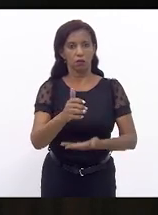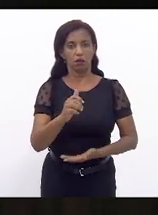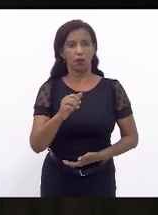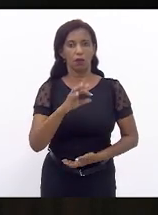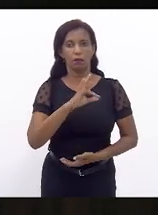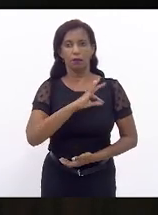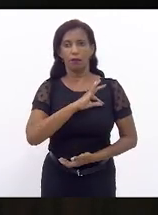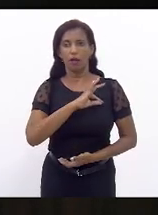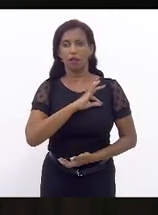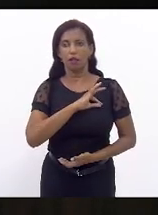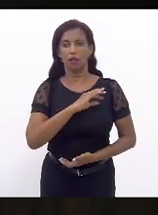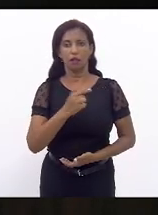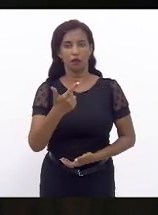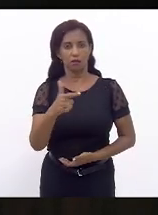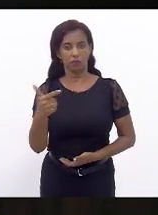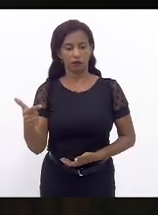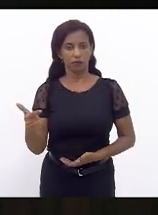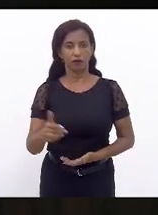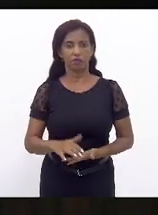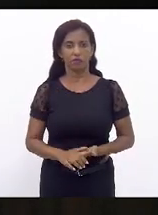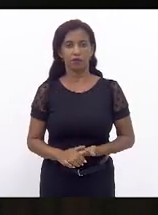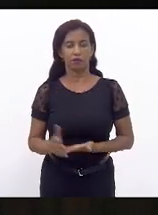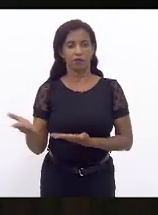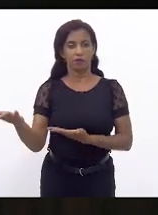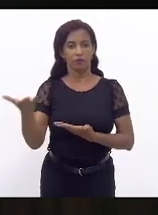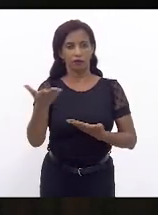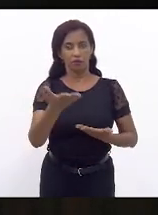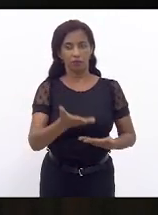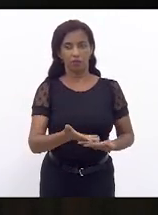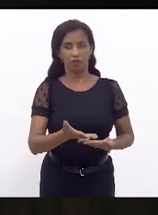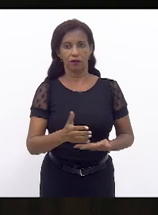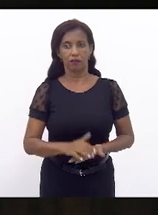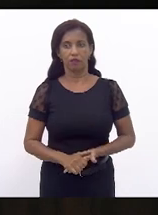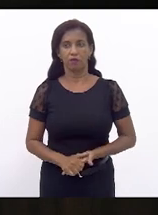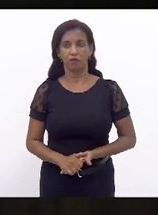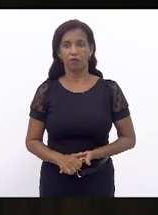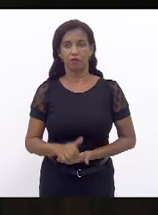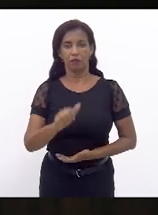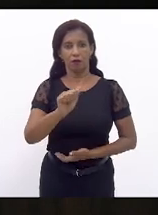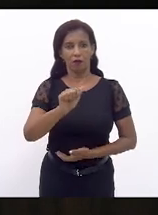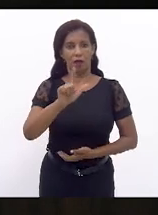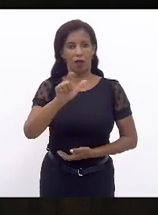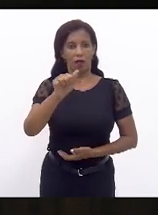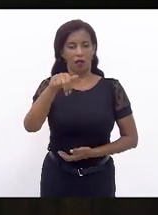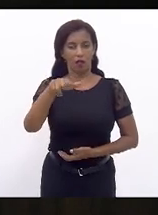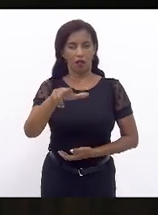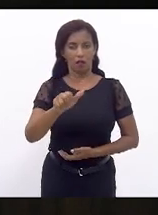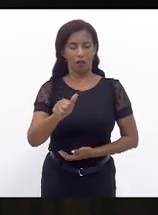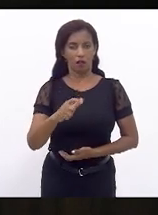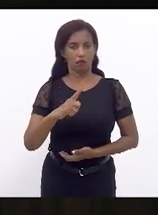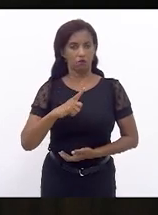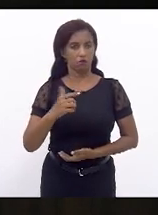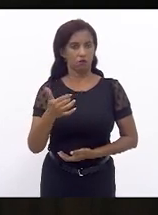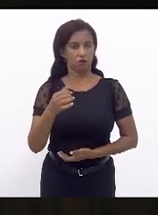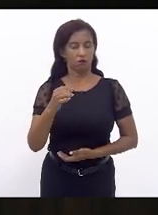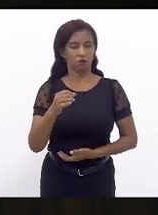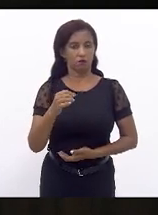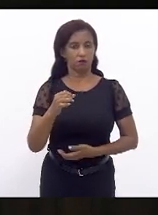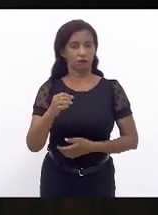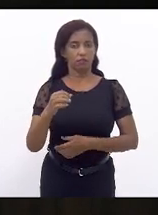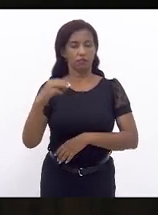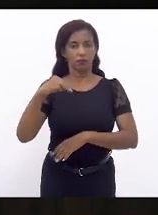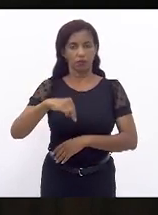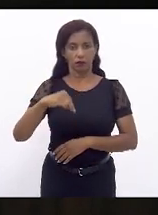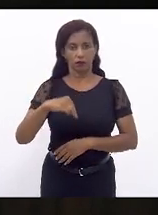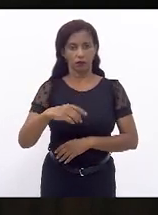Marta Rocha. Não se fazendo presente. Próximo orador inscrito é a nobre deputada Alana Passos. Vossa Excelência dispõe de